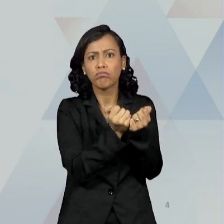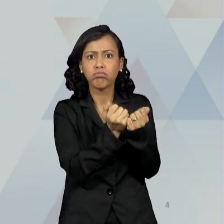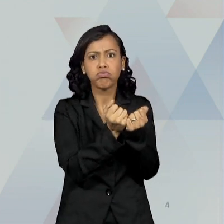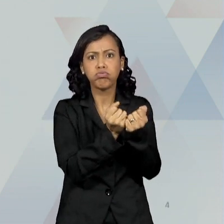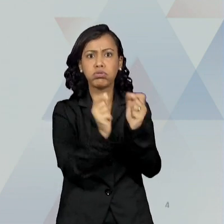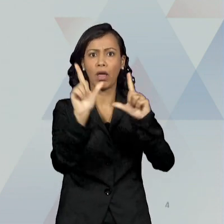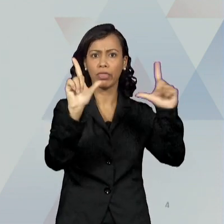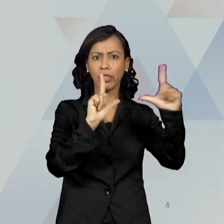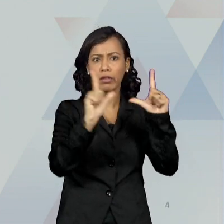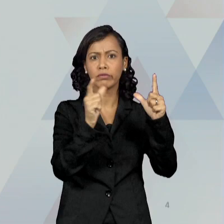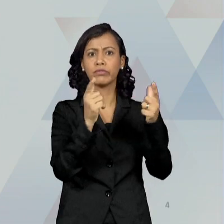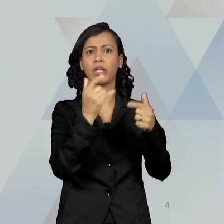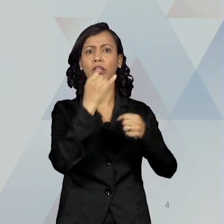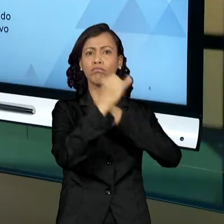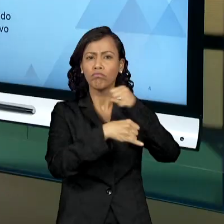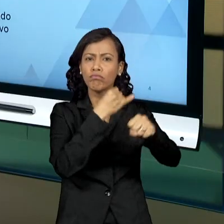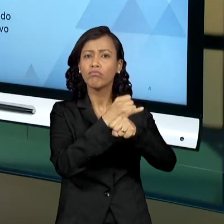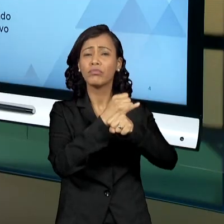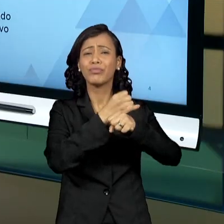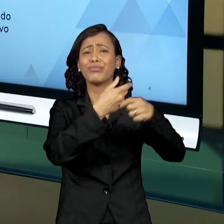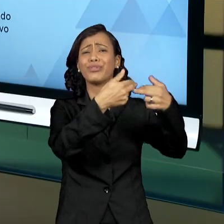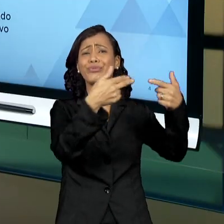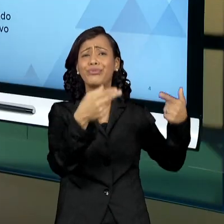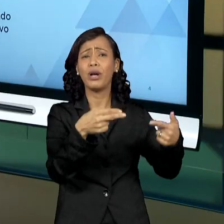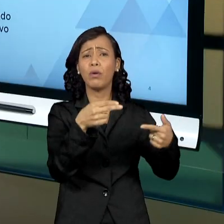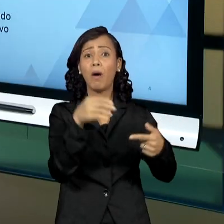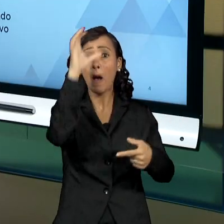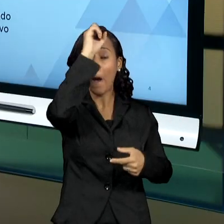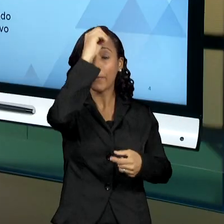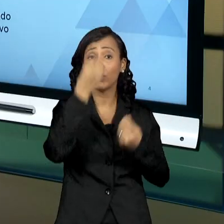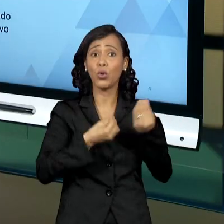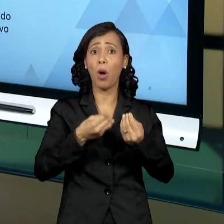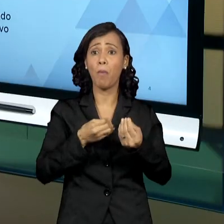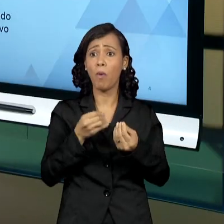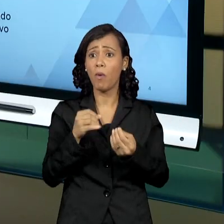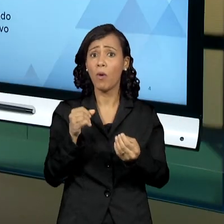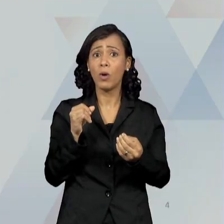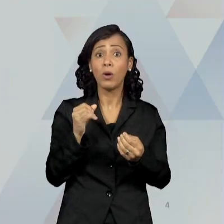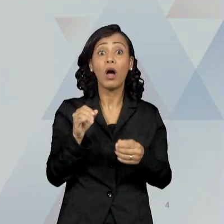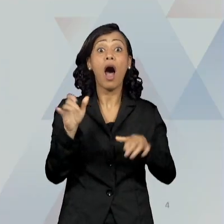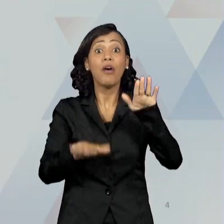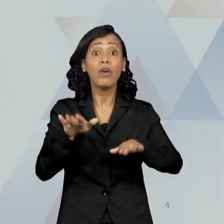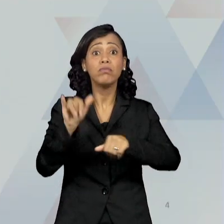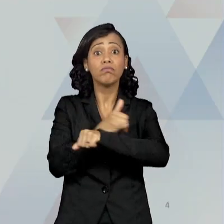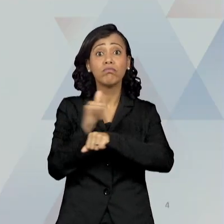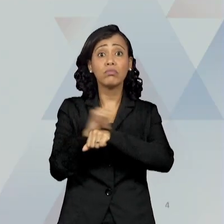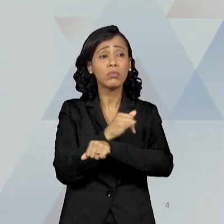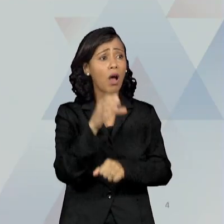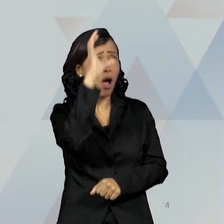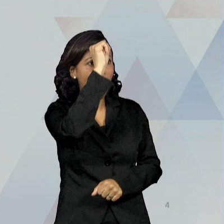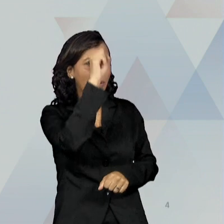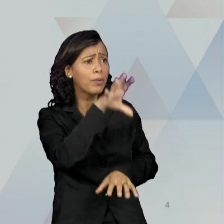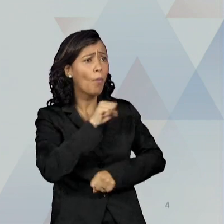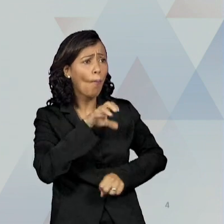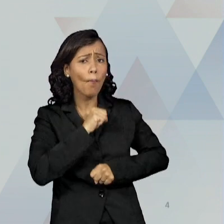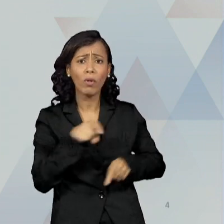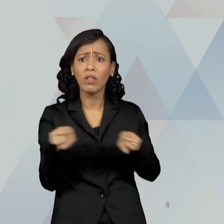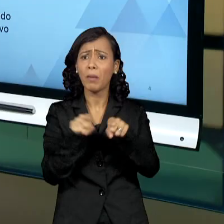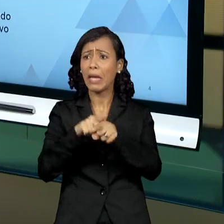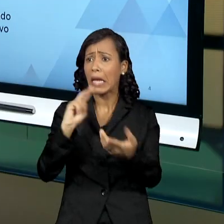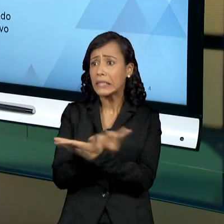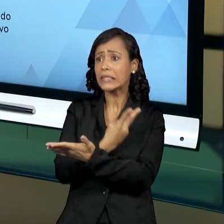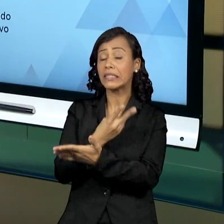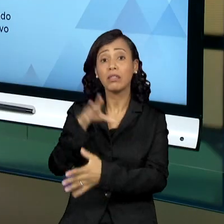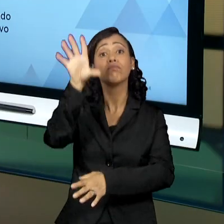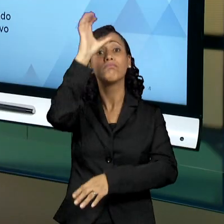são mais visuais, aprendem pela tentativa e erro, um acesso randômico, multitarefas, estão